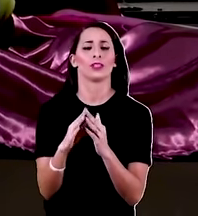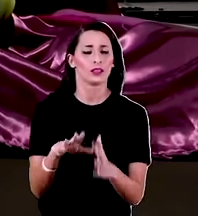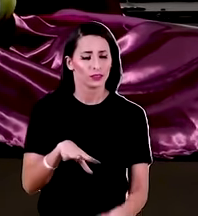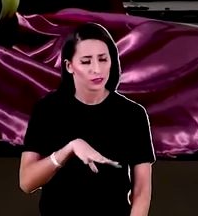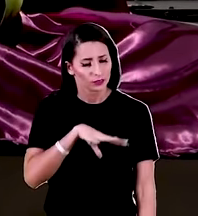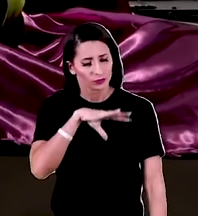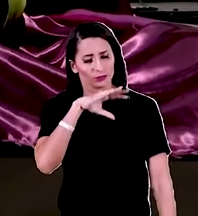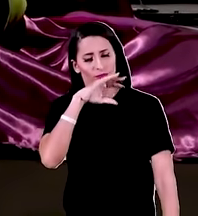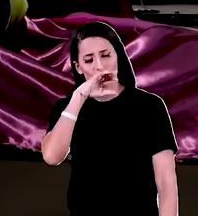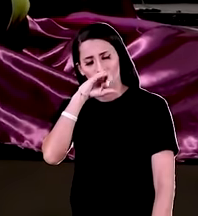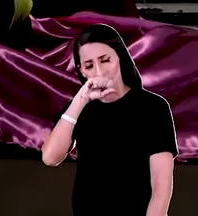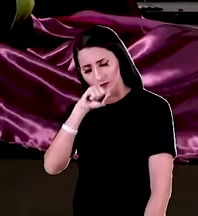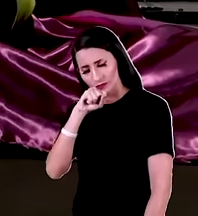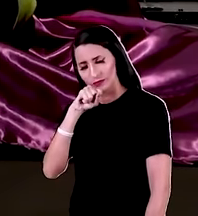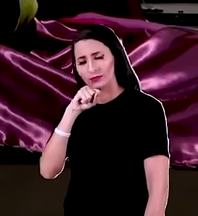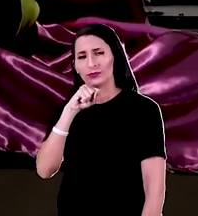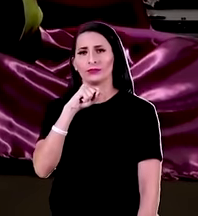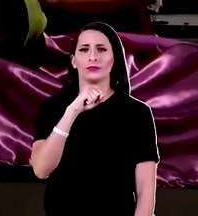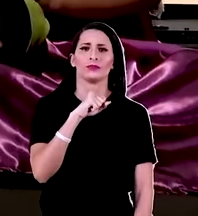Respira,